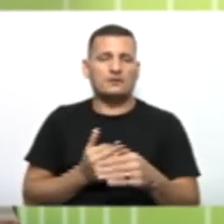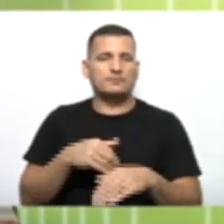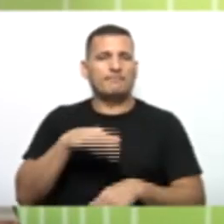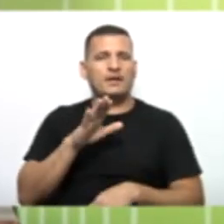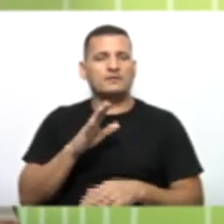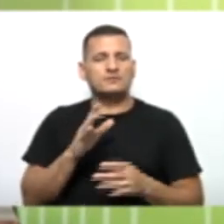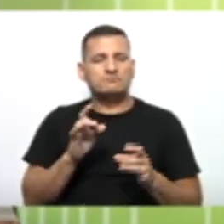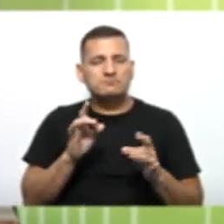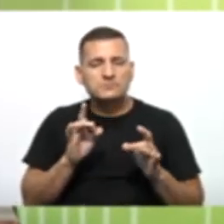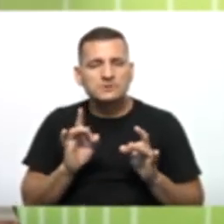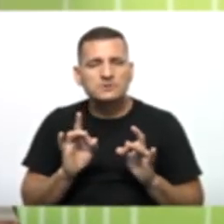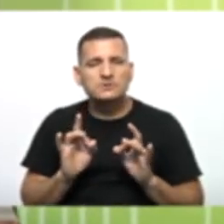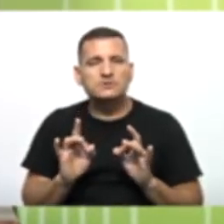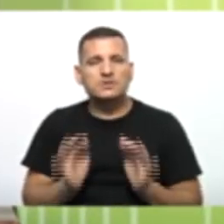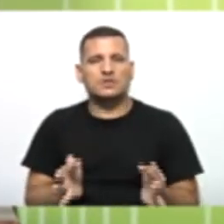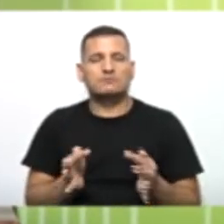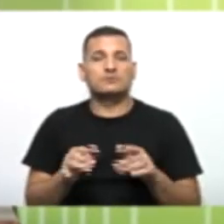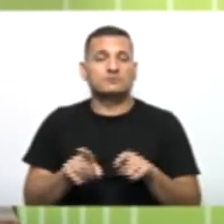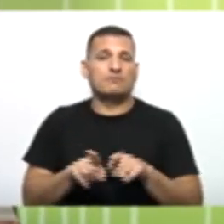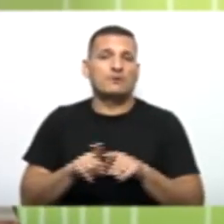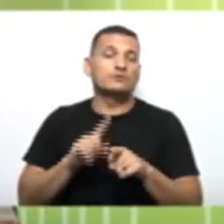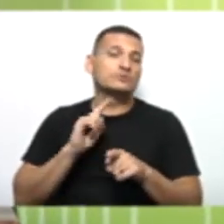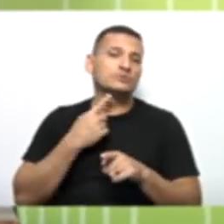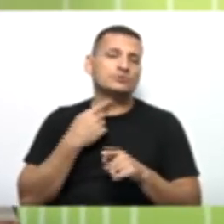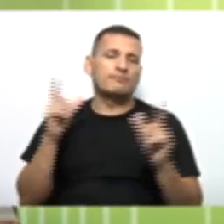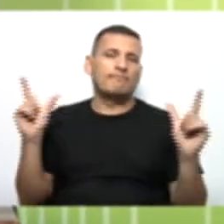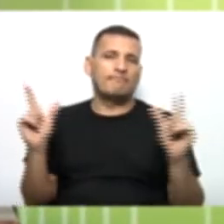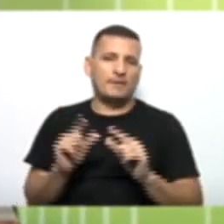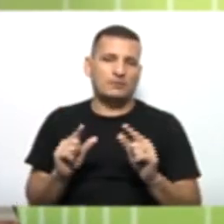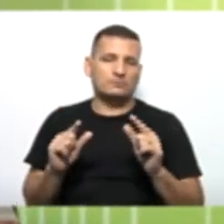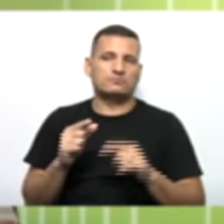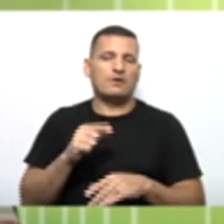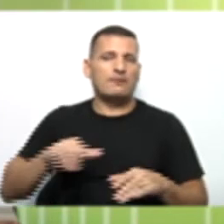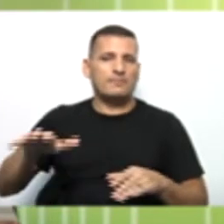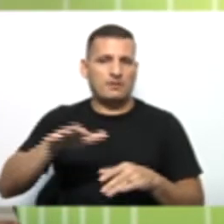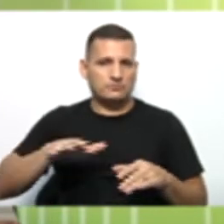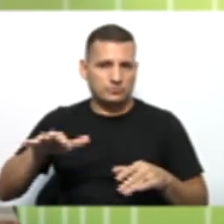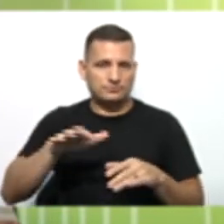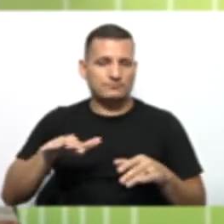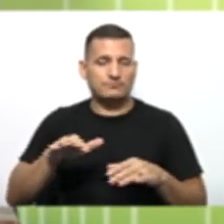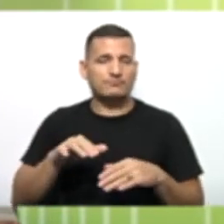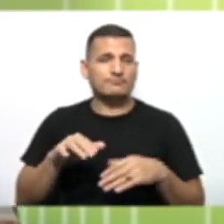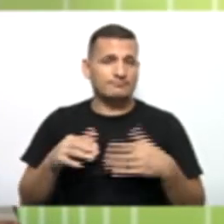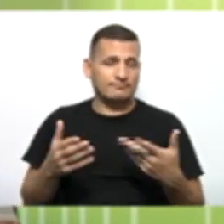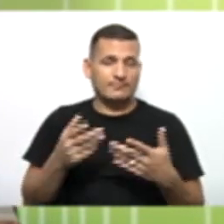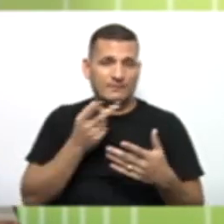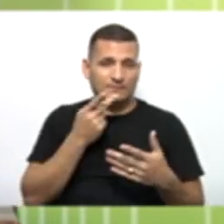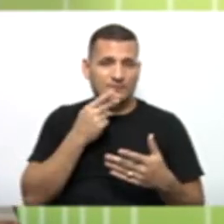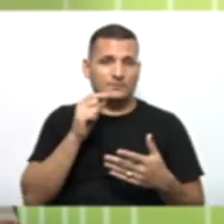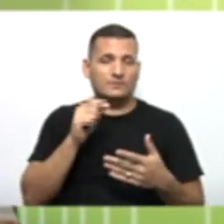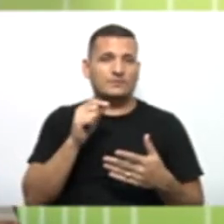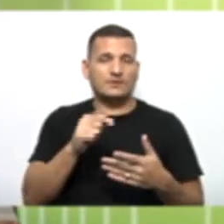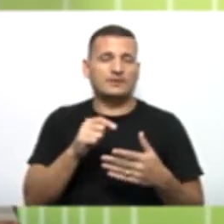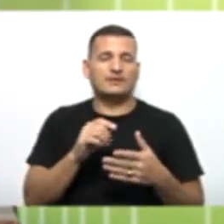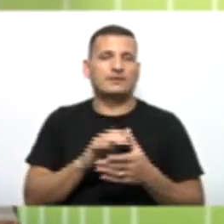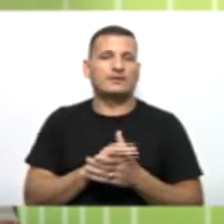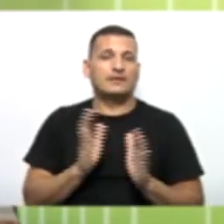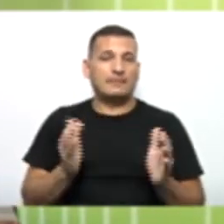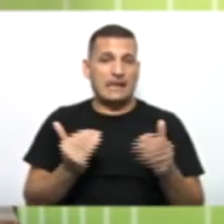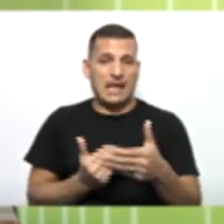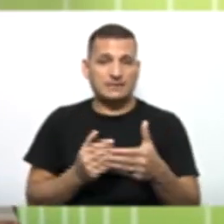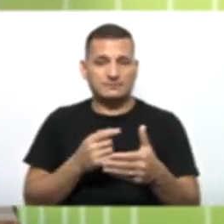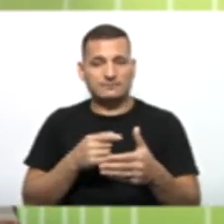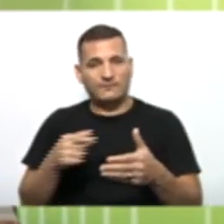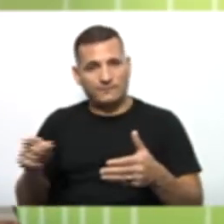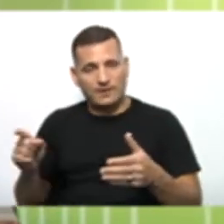práticas e poluam menos o meio ambiente. Quando nós falamos de embalagens que podem retornar para a indústria,